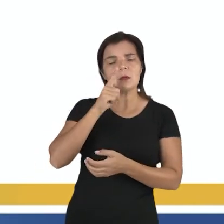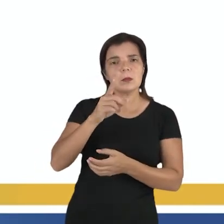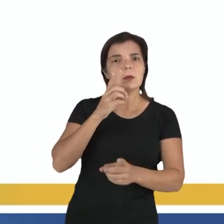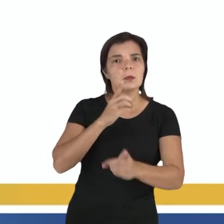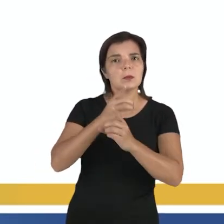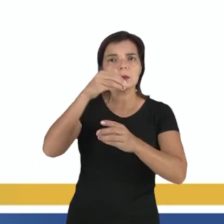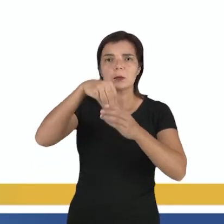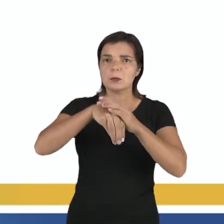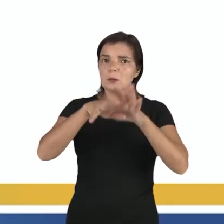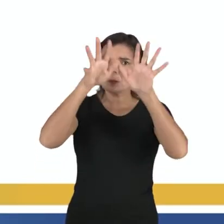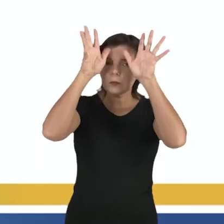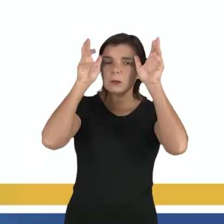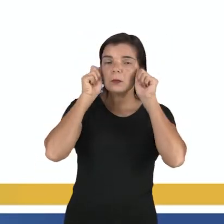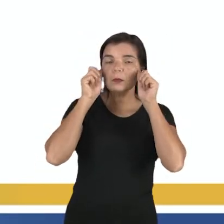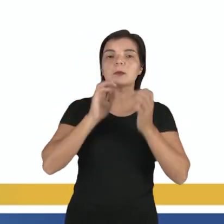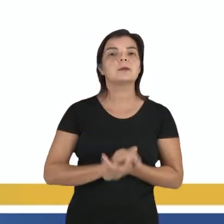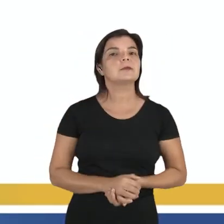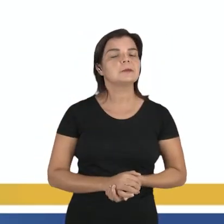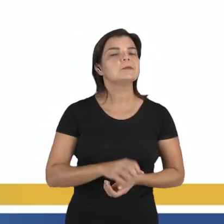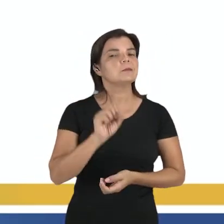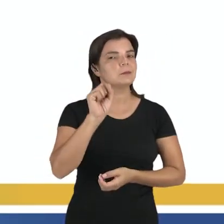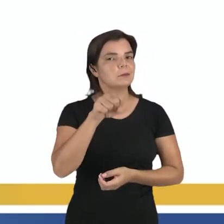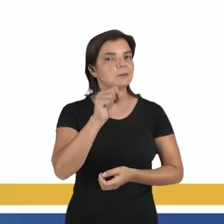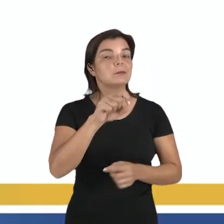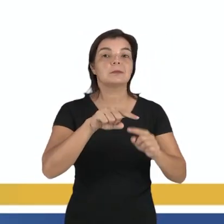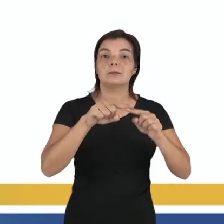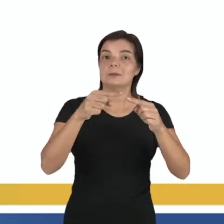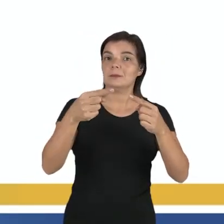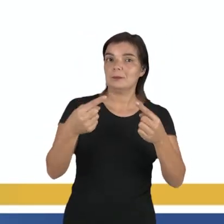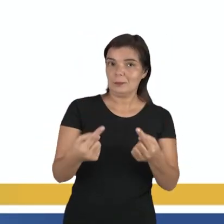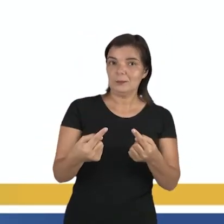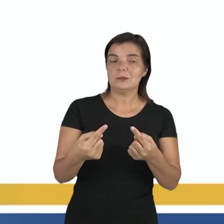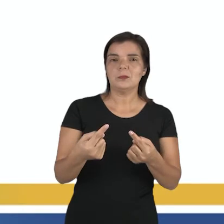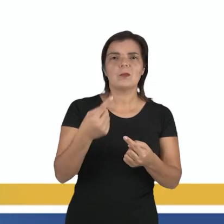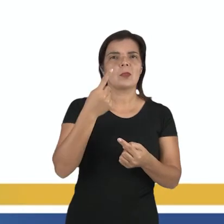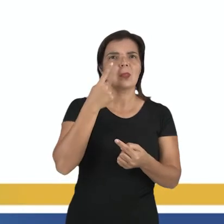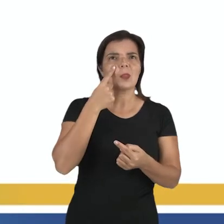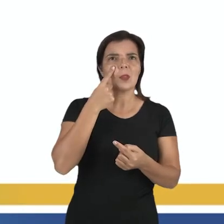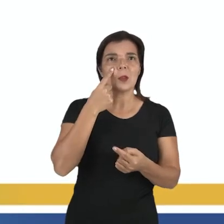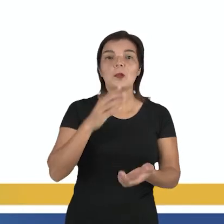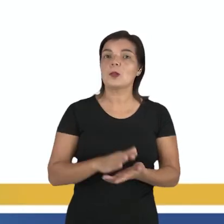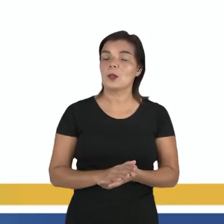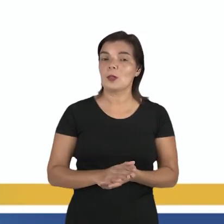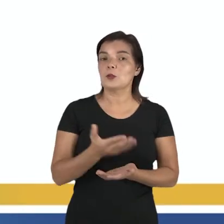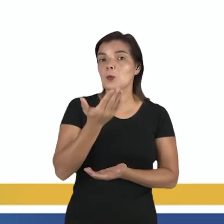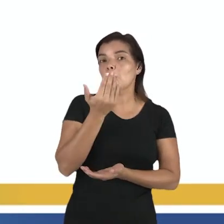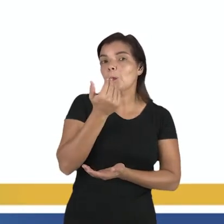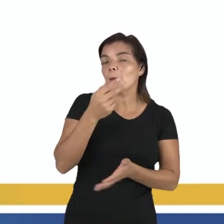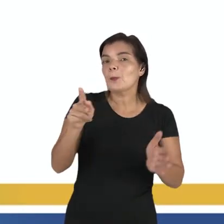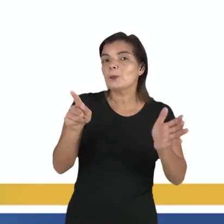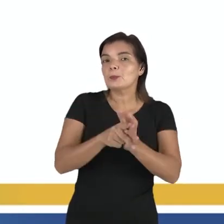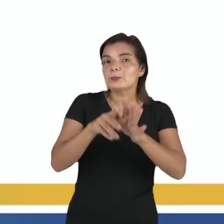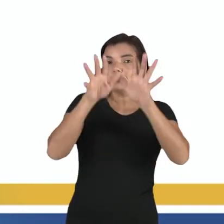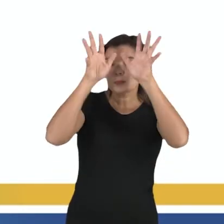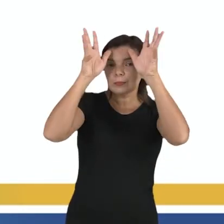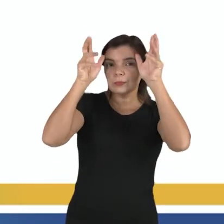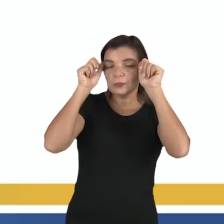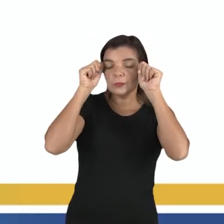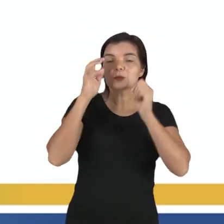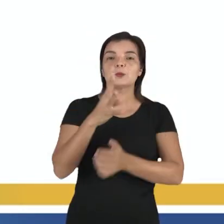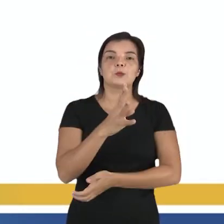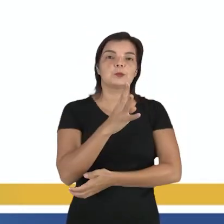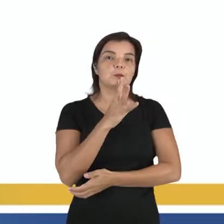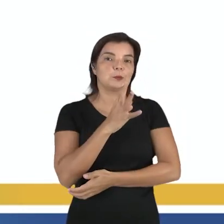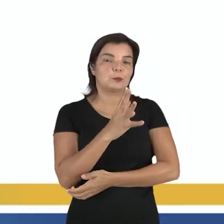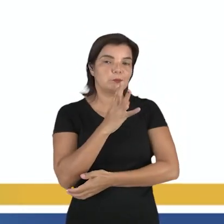no modo de viver e até mesmo na economia. Qual dos pratos típicos abaixo é considerado um símbolo da culinária